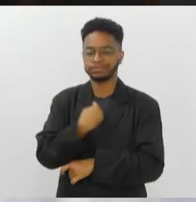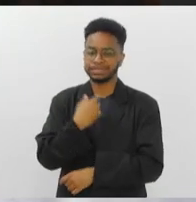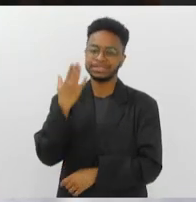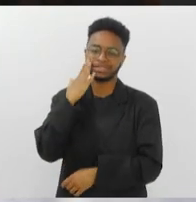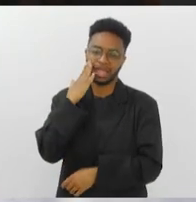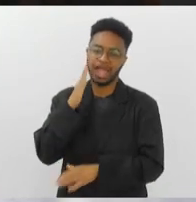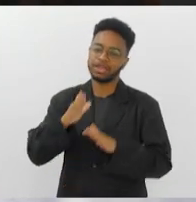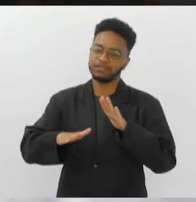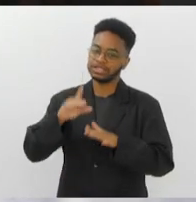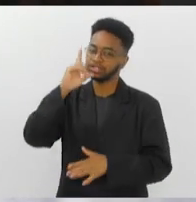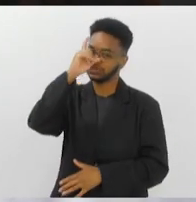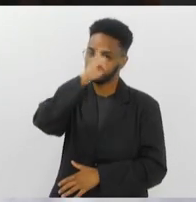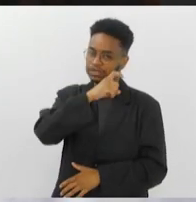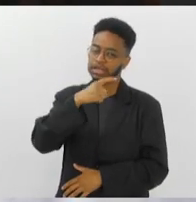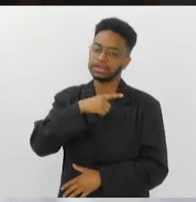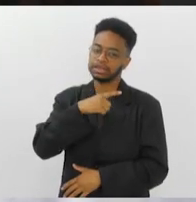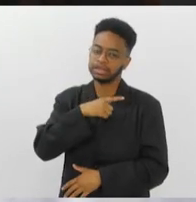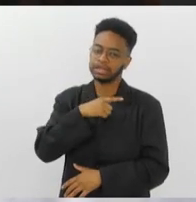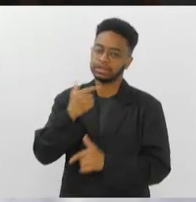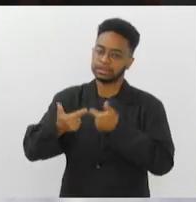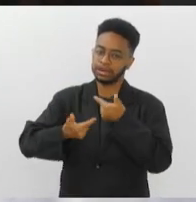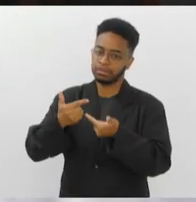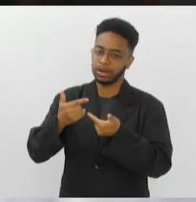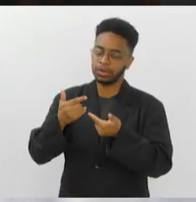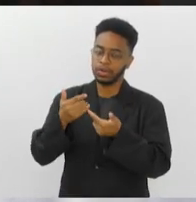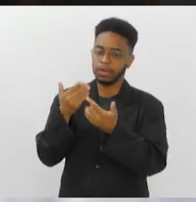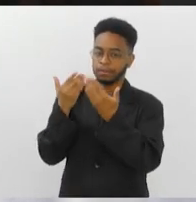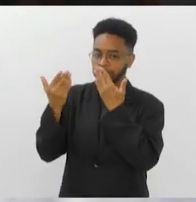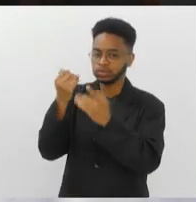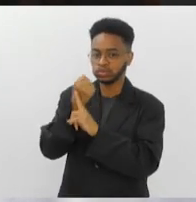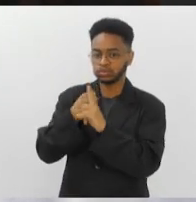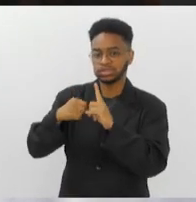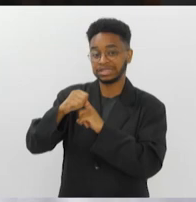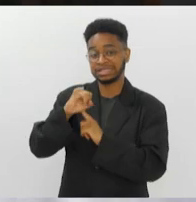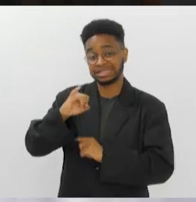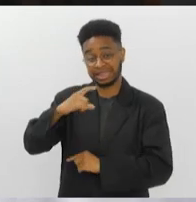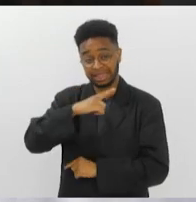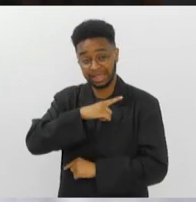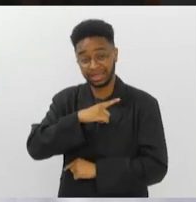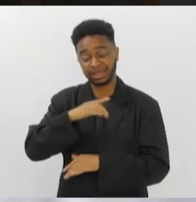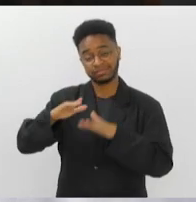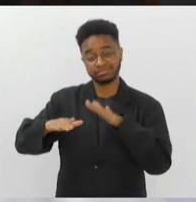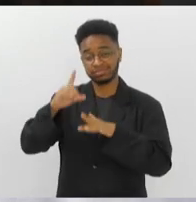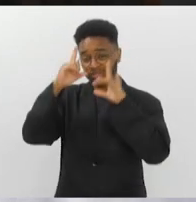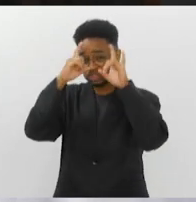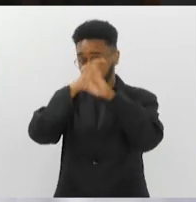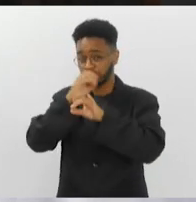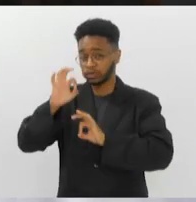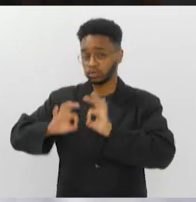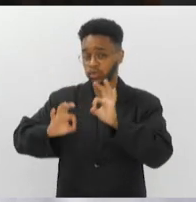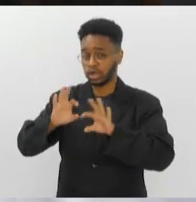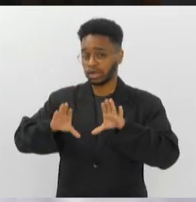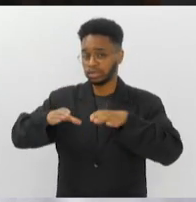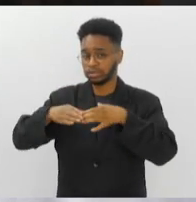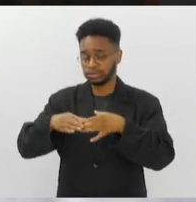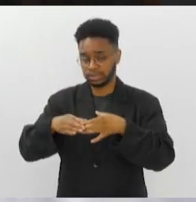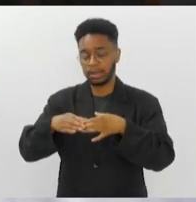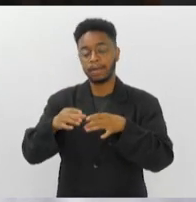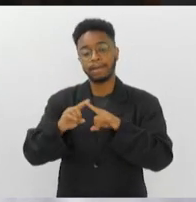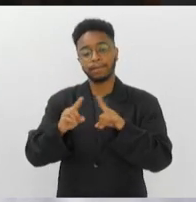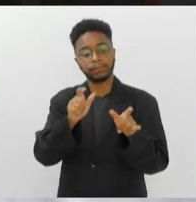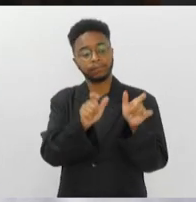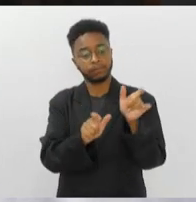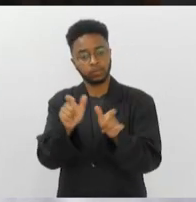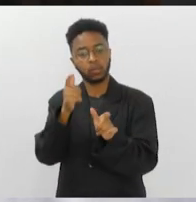vezes, você ter atenção psicossocial, e quando você tem, às vezes é difícil você conseguir uma organização coletiva, mas esses